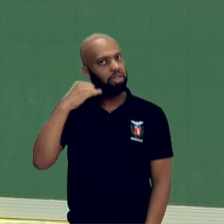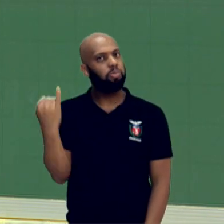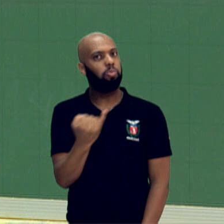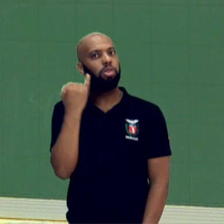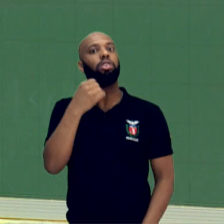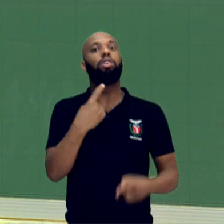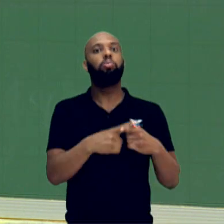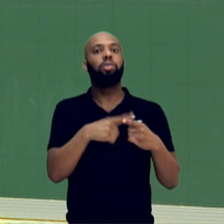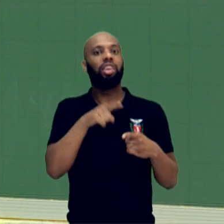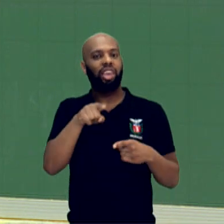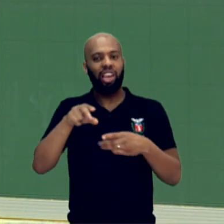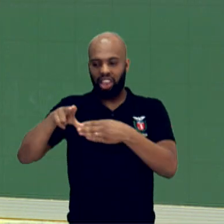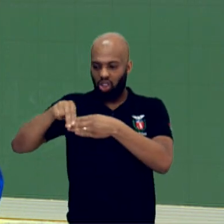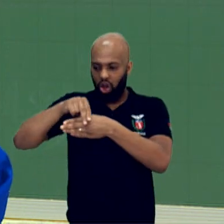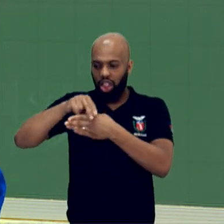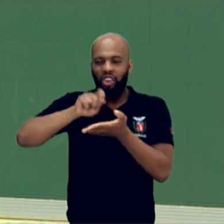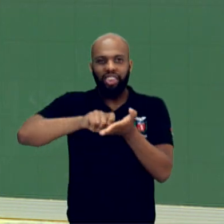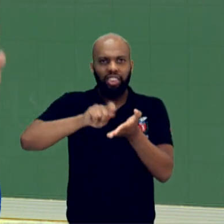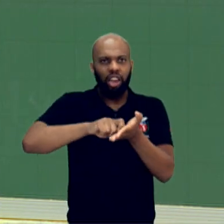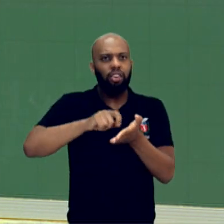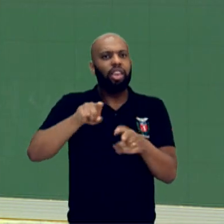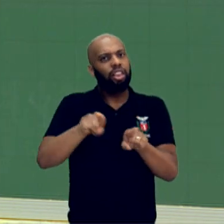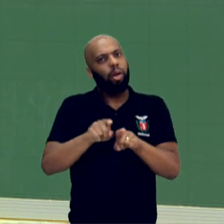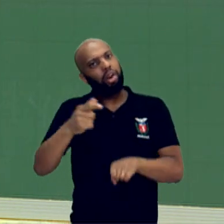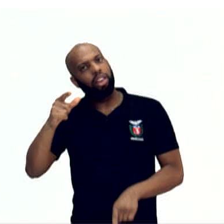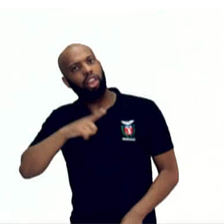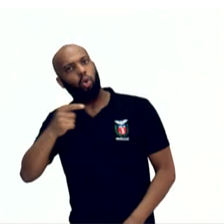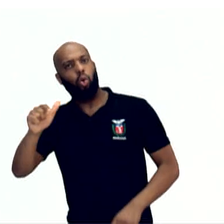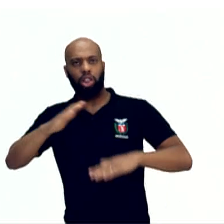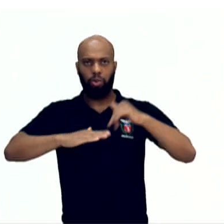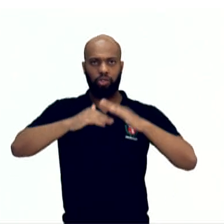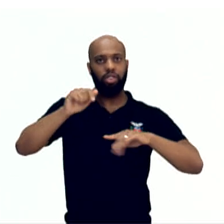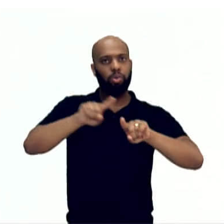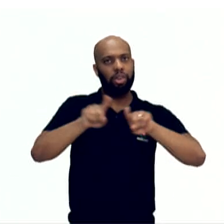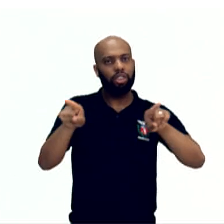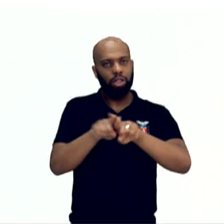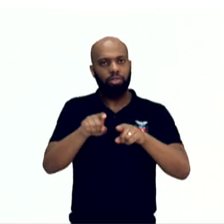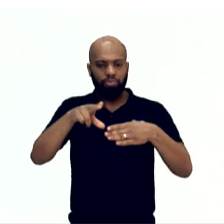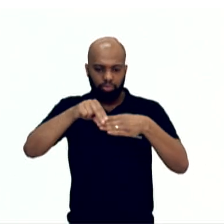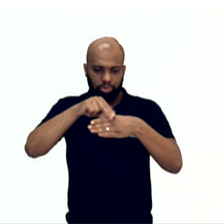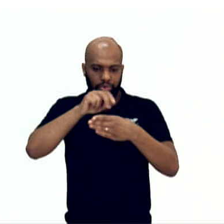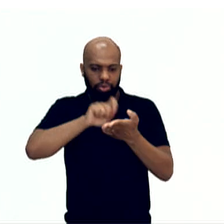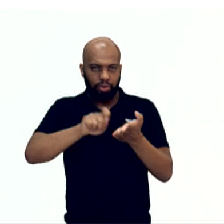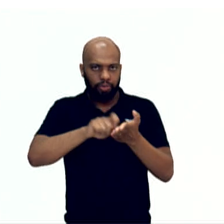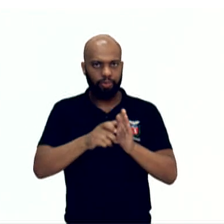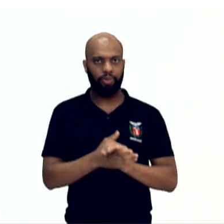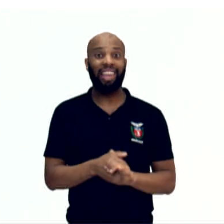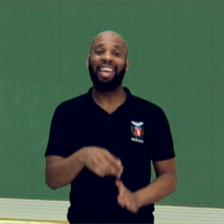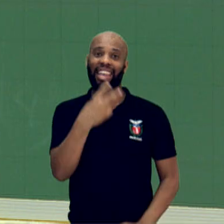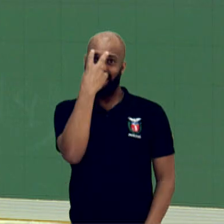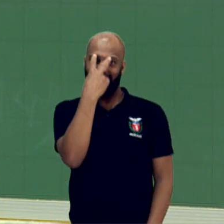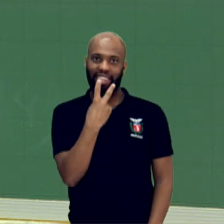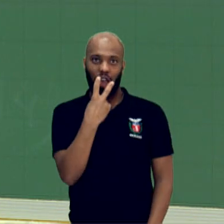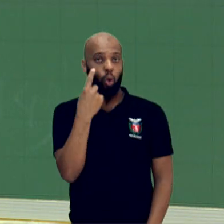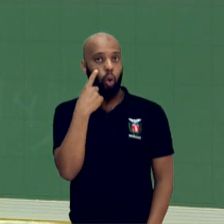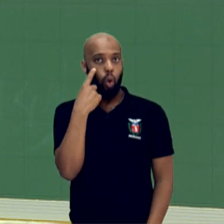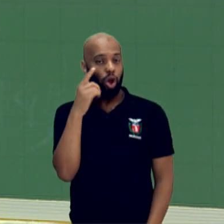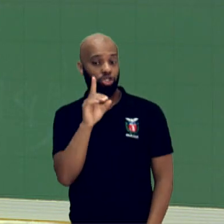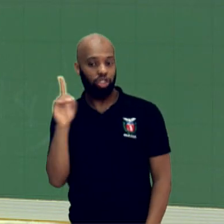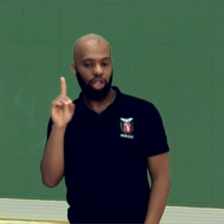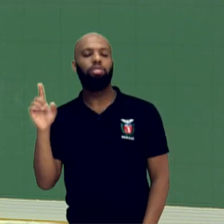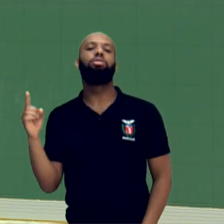porque ele é um cordelista. Além de outra profissão, ele é um cordelista. E perder a visão do olho direito, também é